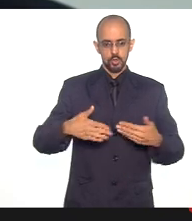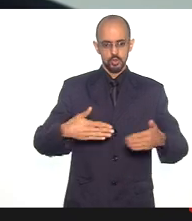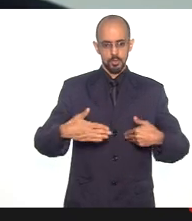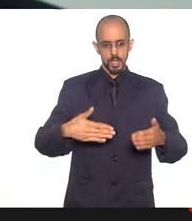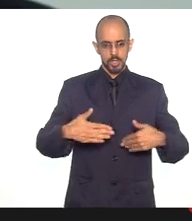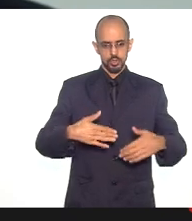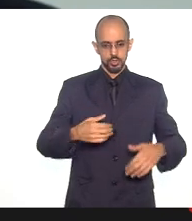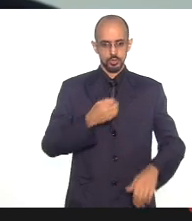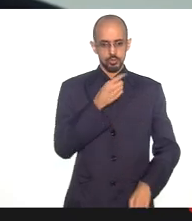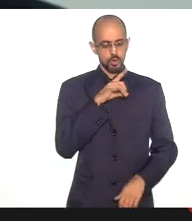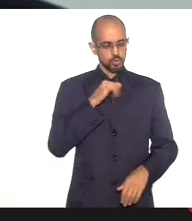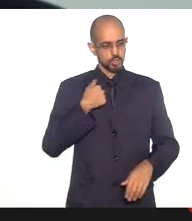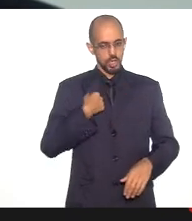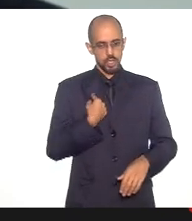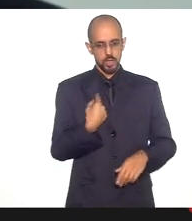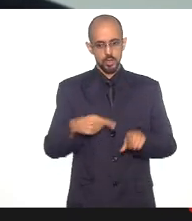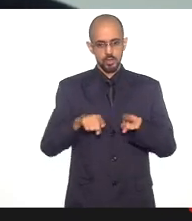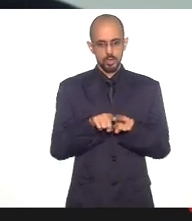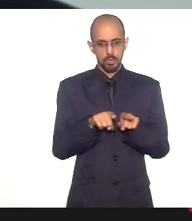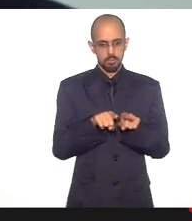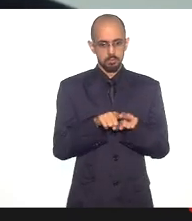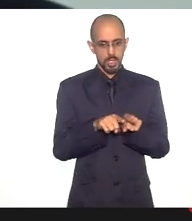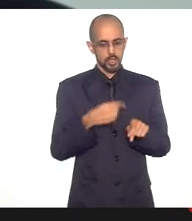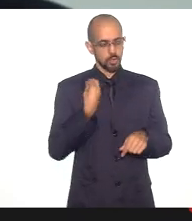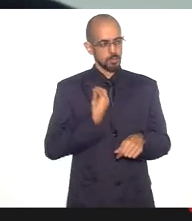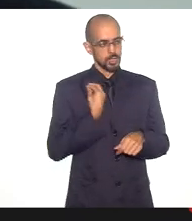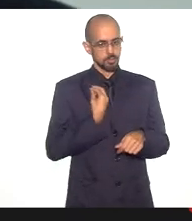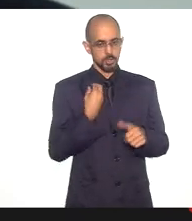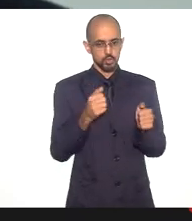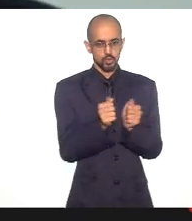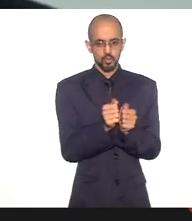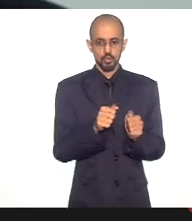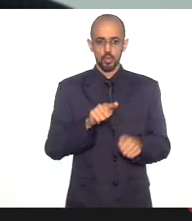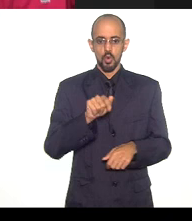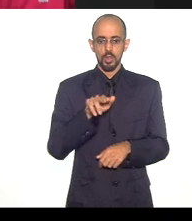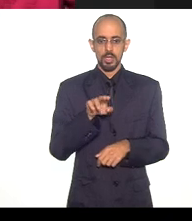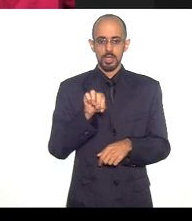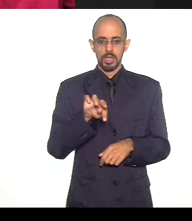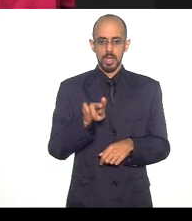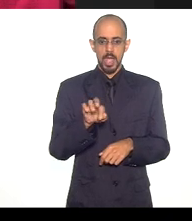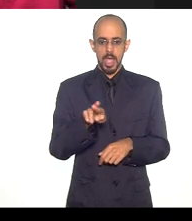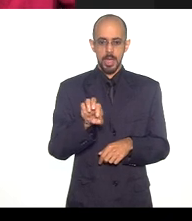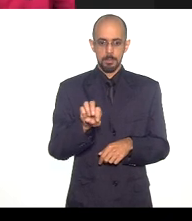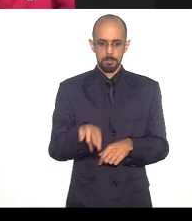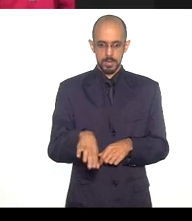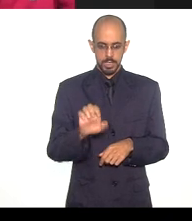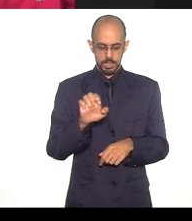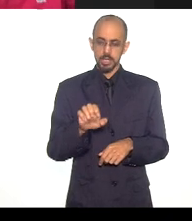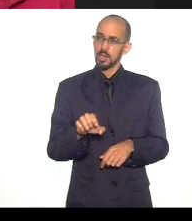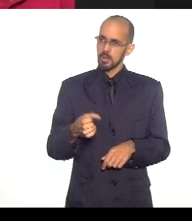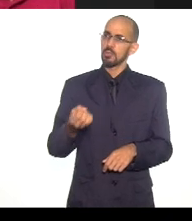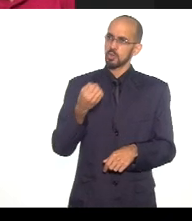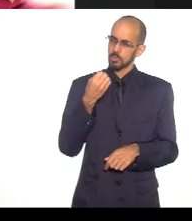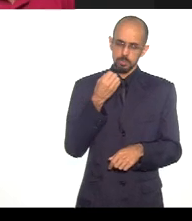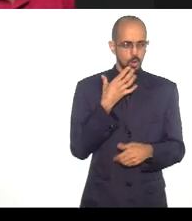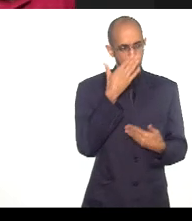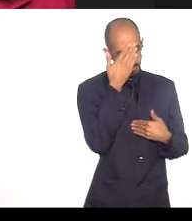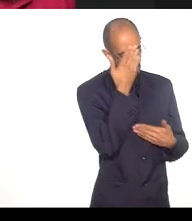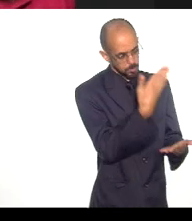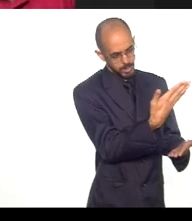eu estarei participando também juntamente com o Guilherme e com o Frederico, ok? Mauro Coutinho, muito obrigado, senhor Mauro Coutinho.